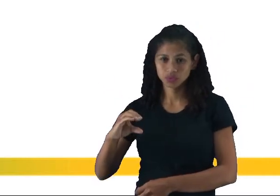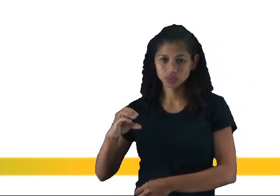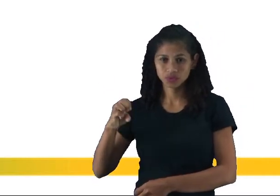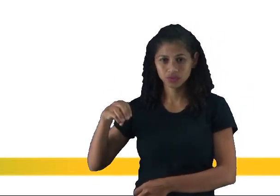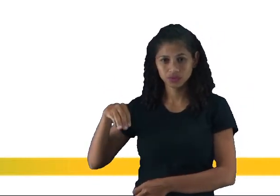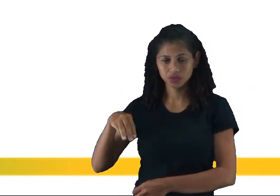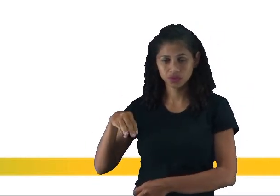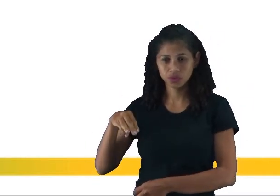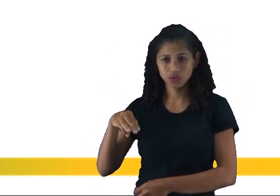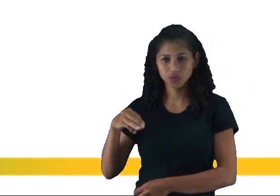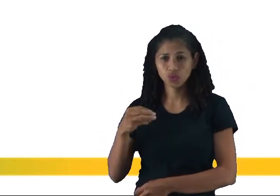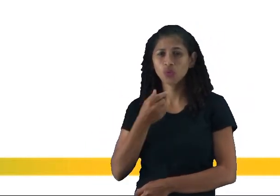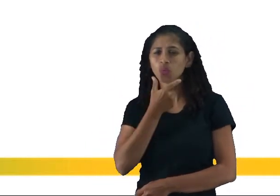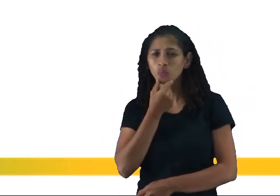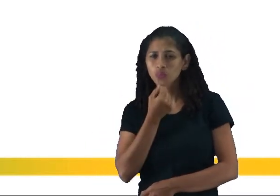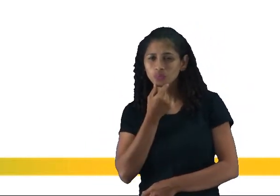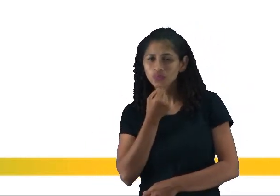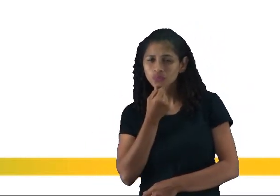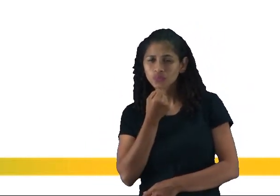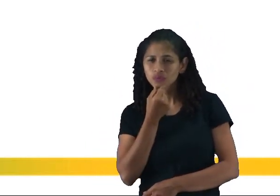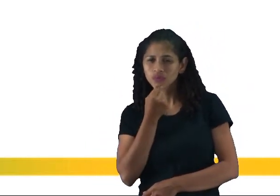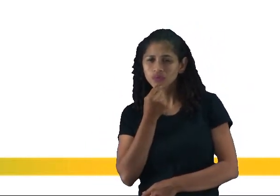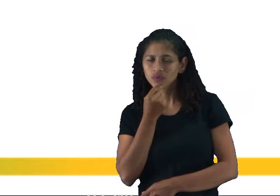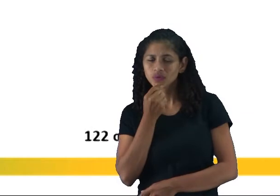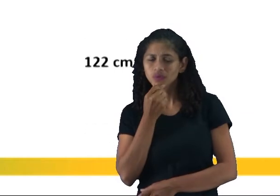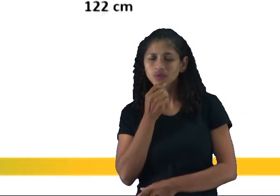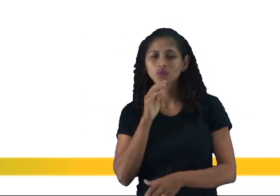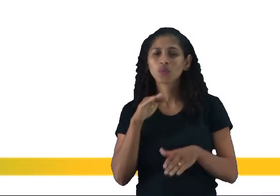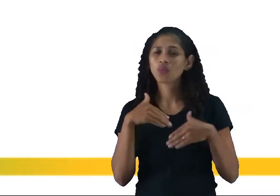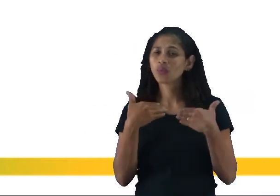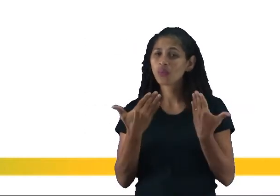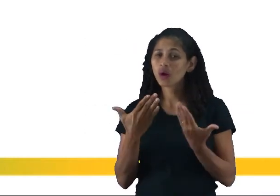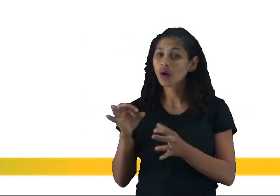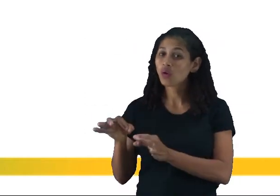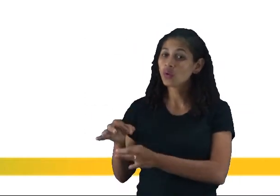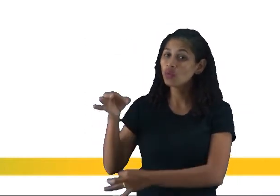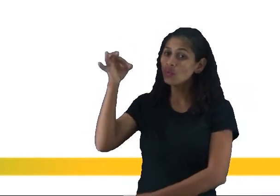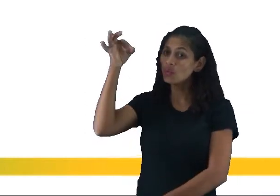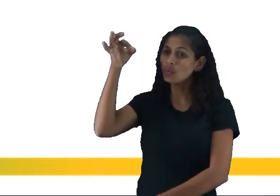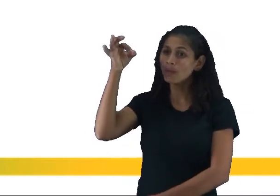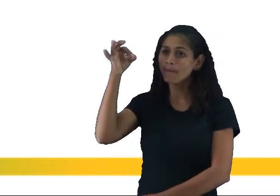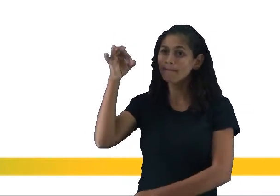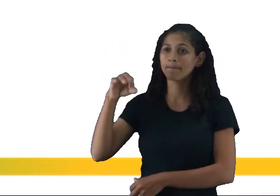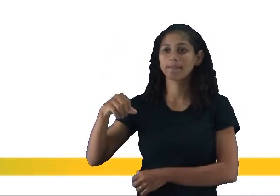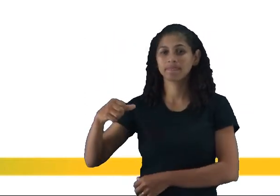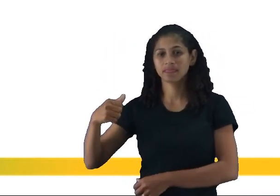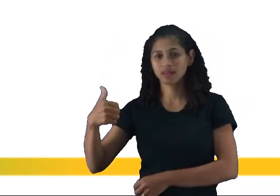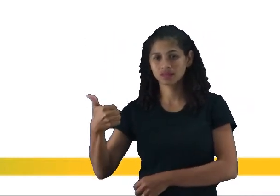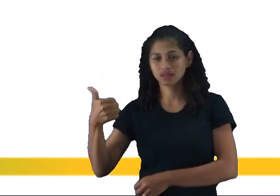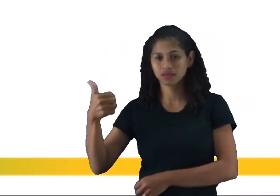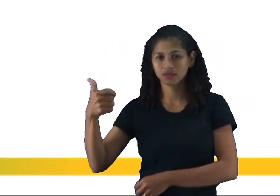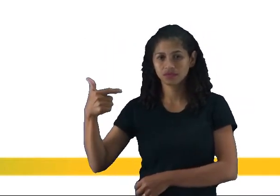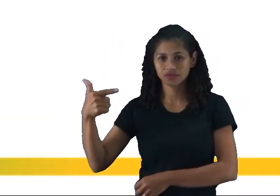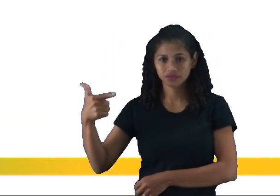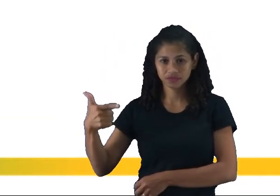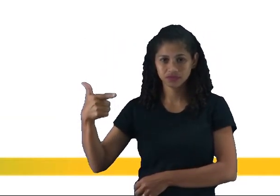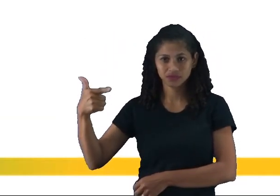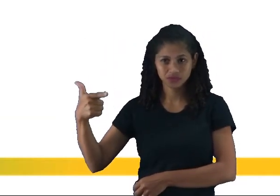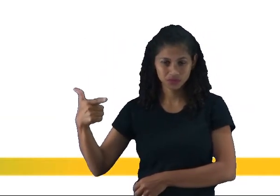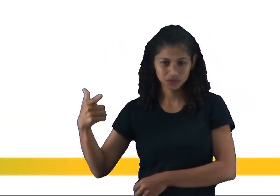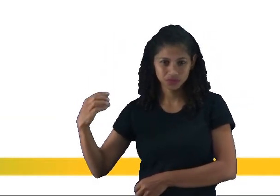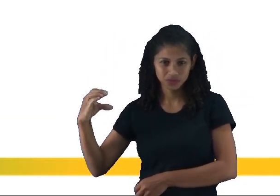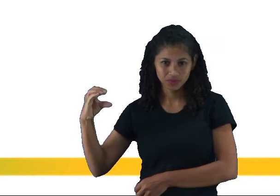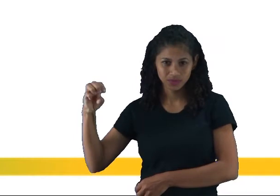desse menino? Olha só, vamos verificar. Vai dar lá em 122